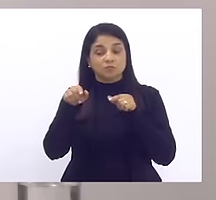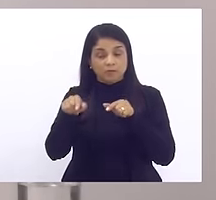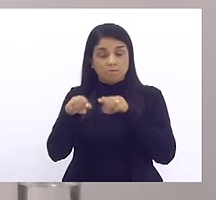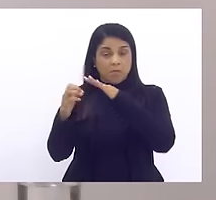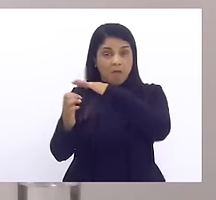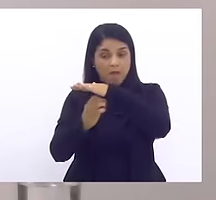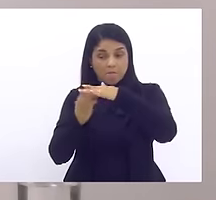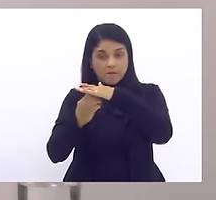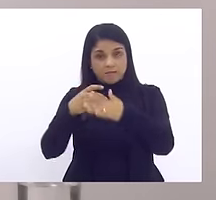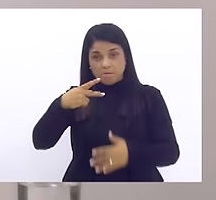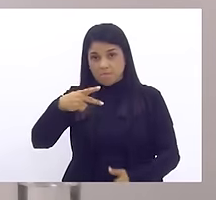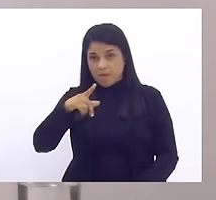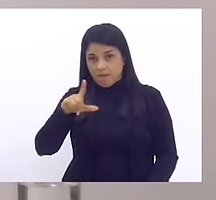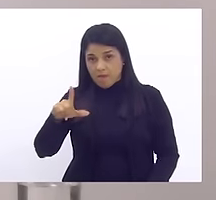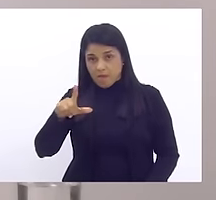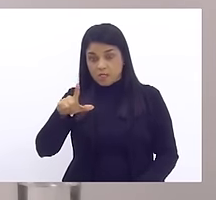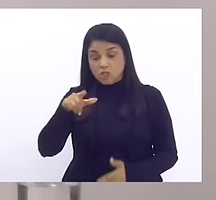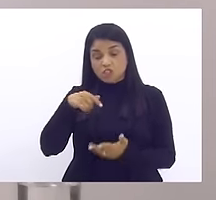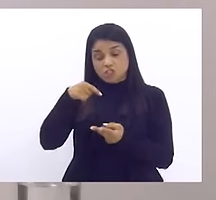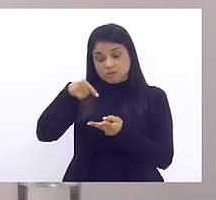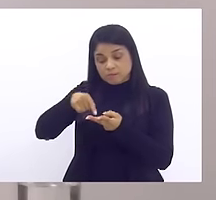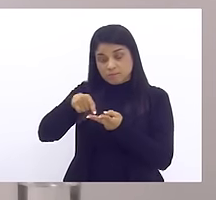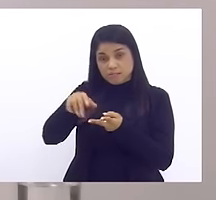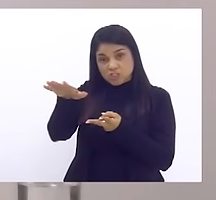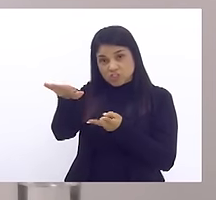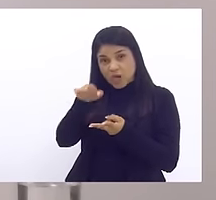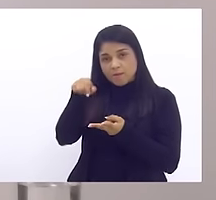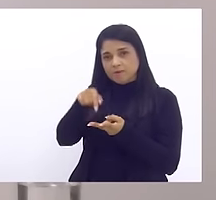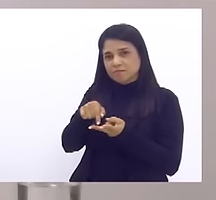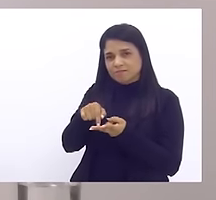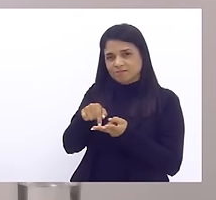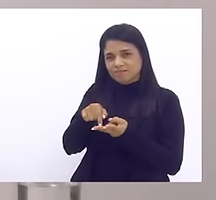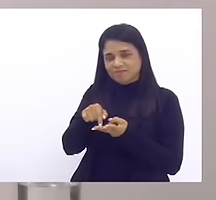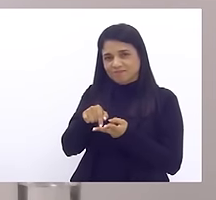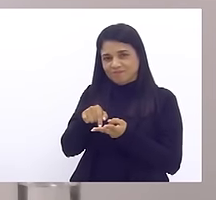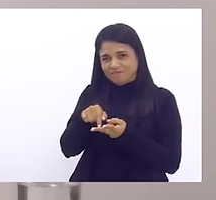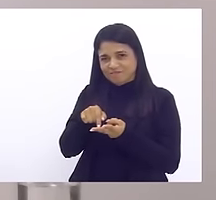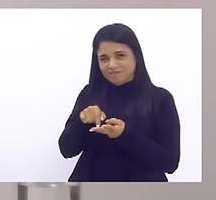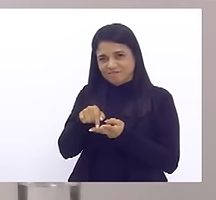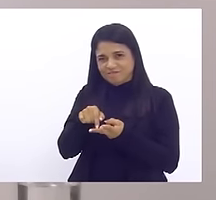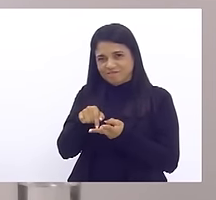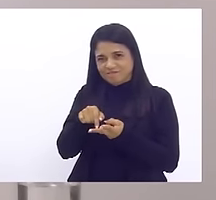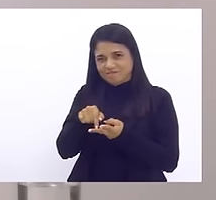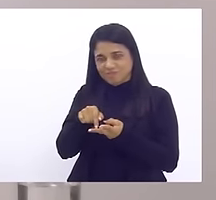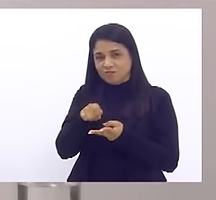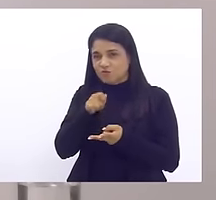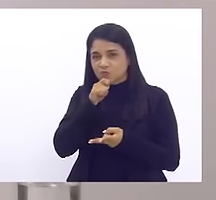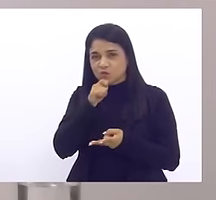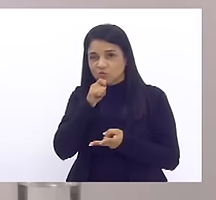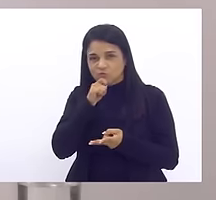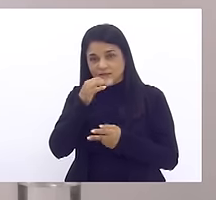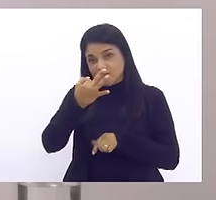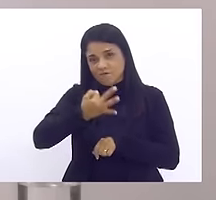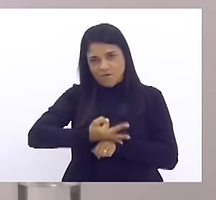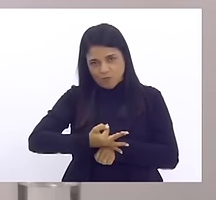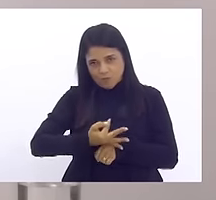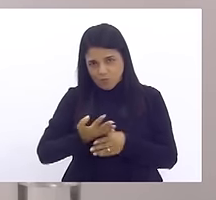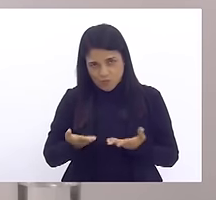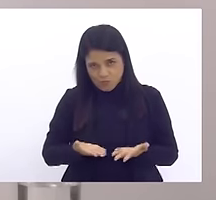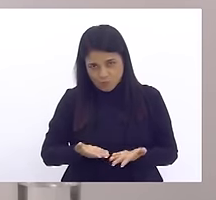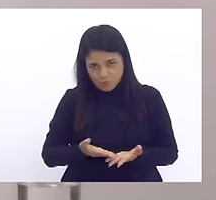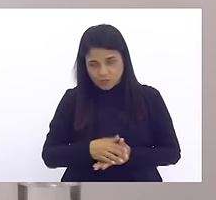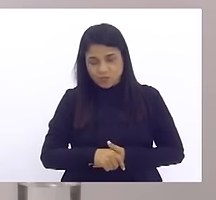a PL nós fizemos a convocação para que não houvesse qualquer falta hoje